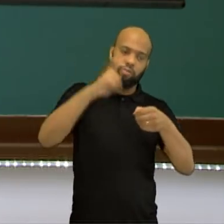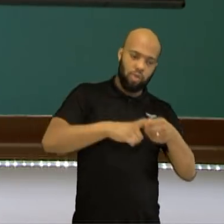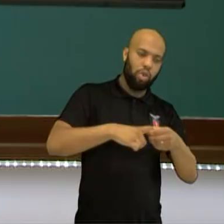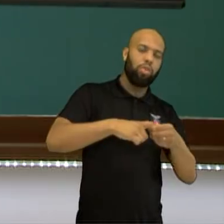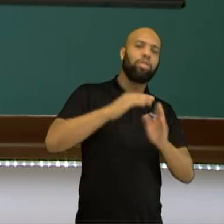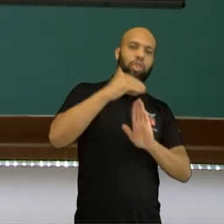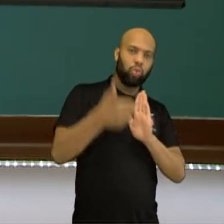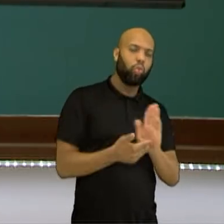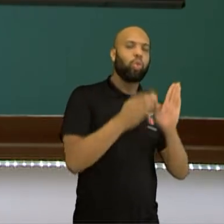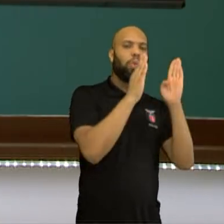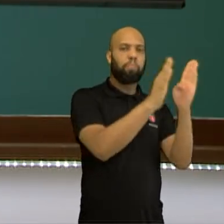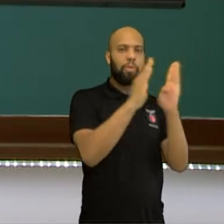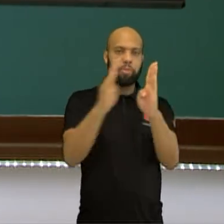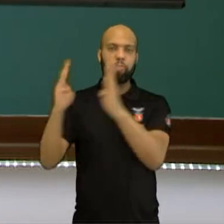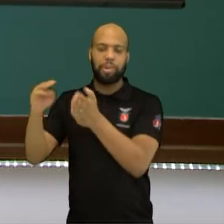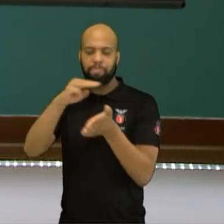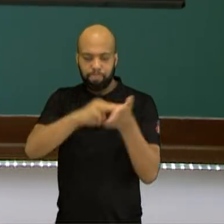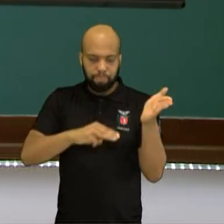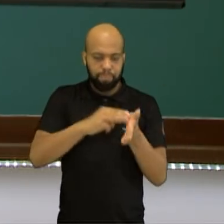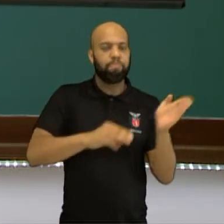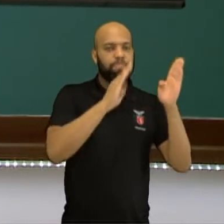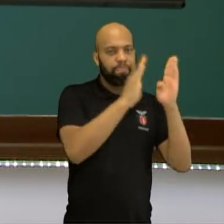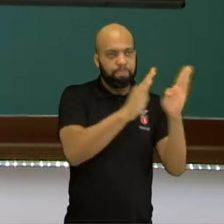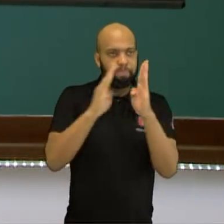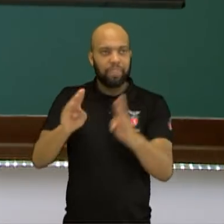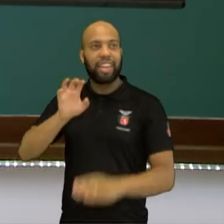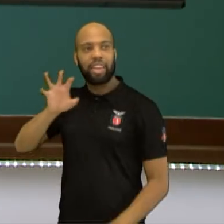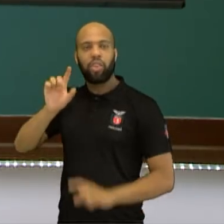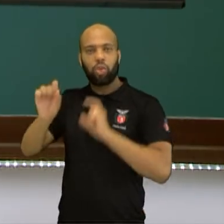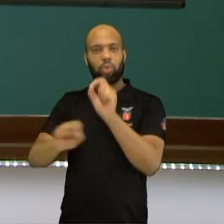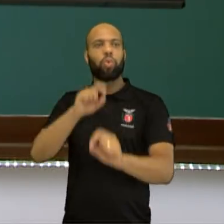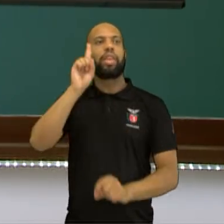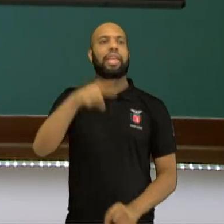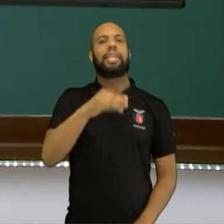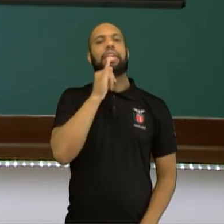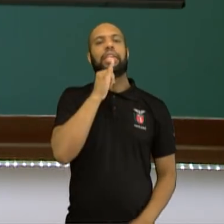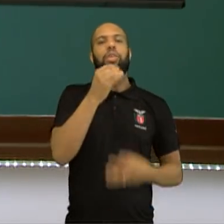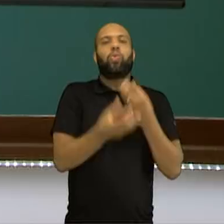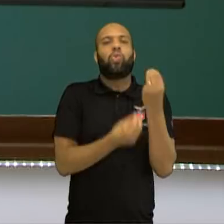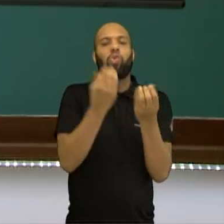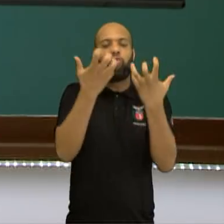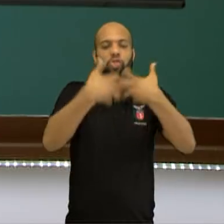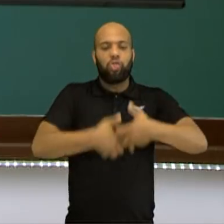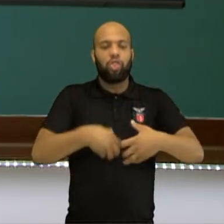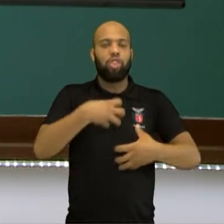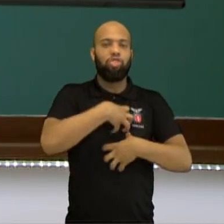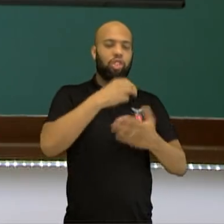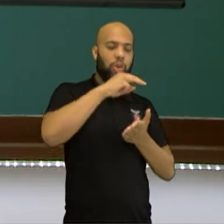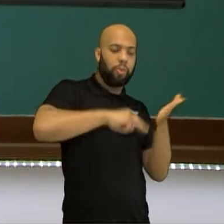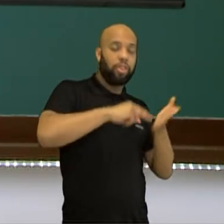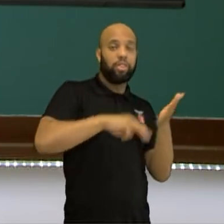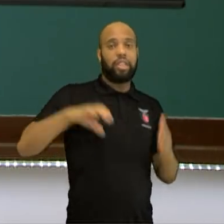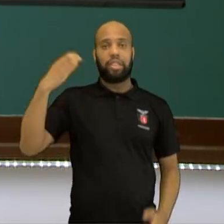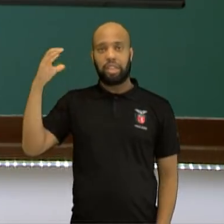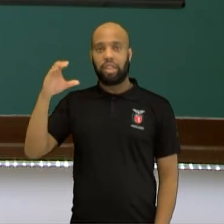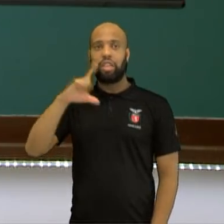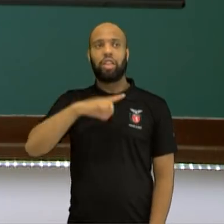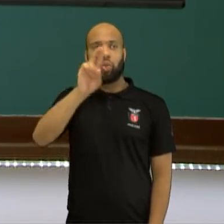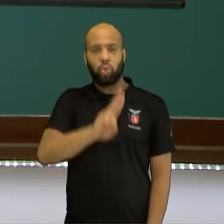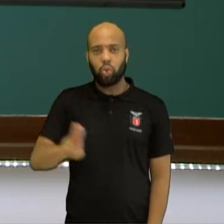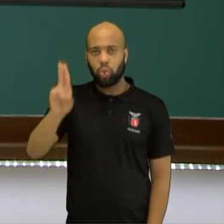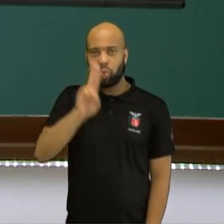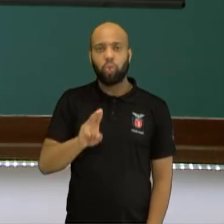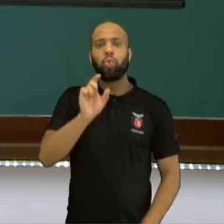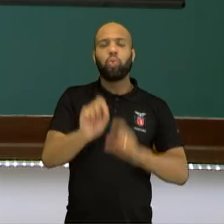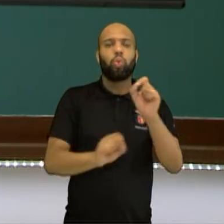todas essas etapas novamente. Então, isso aqui é só um exemplo de como funciona a metodologia científica aplicada aí